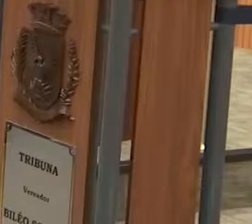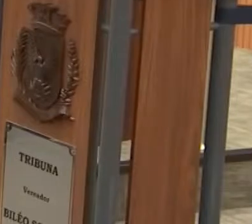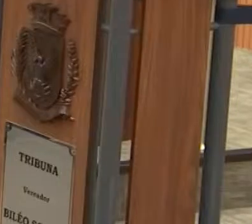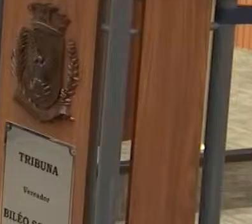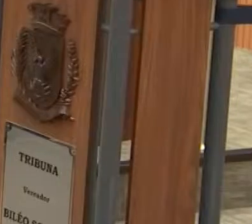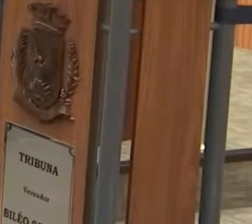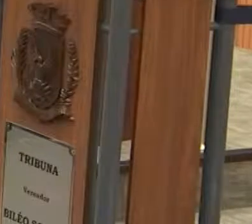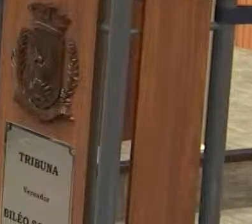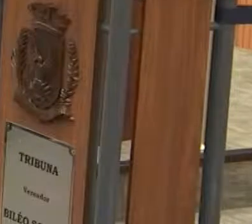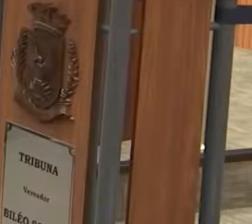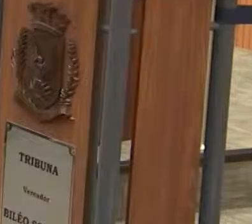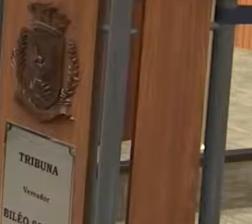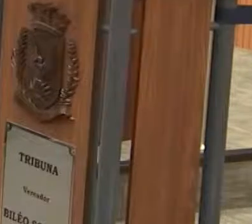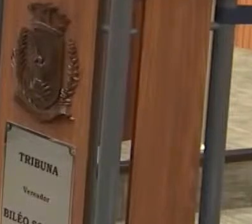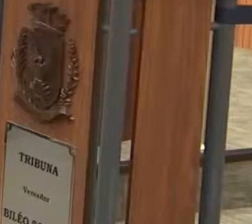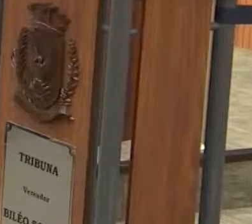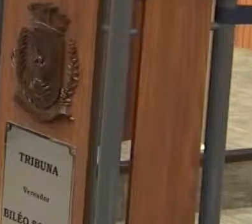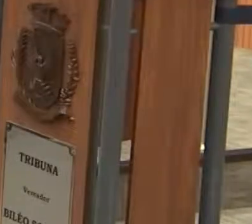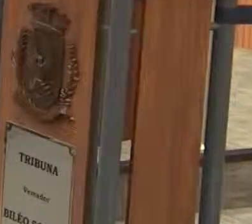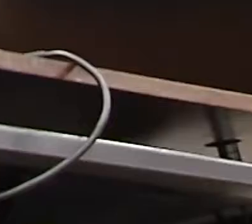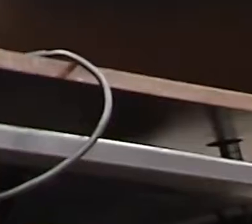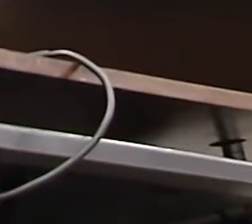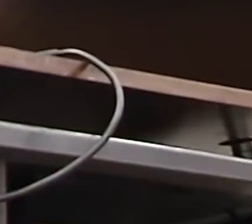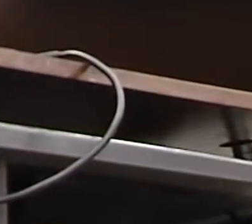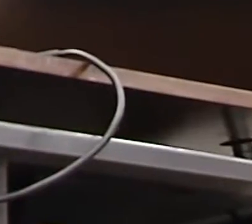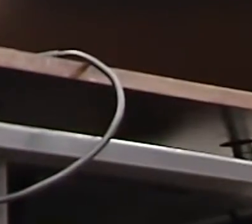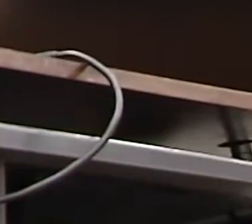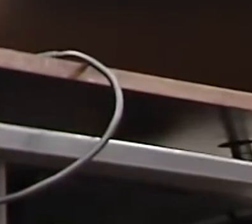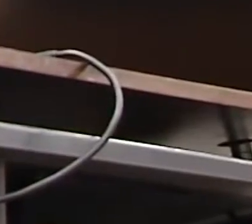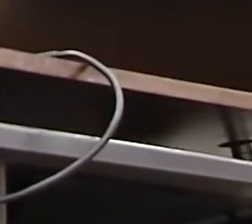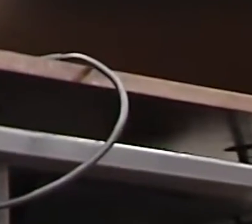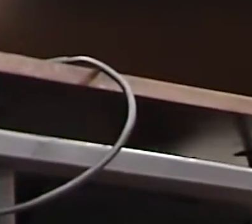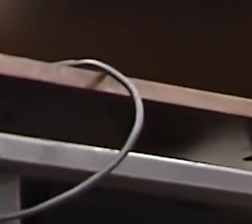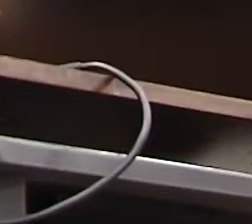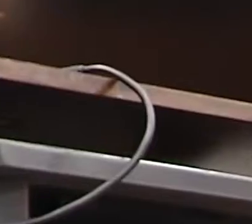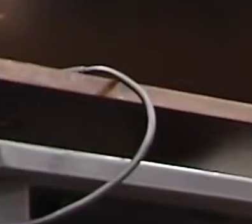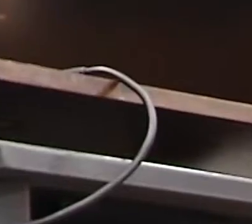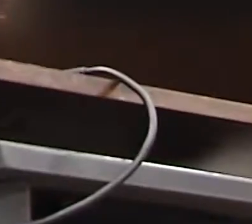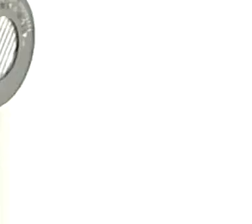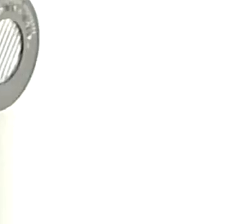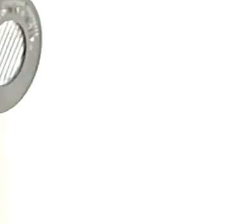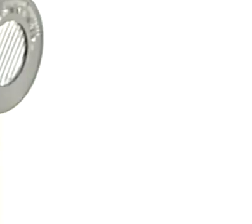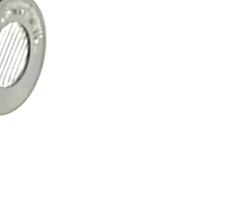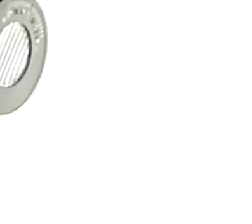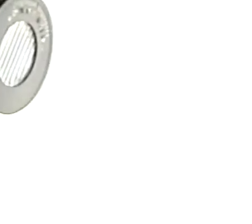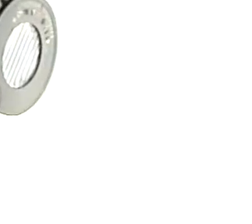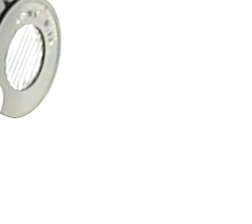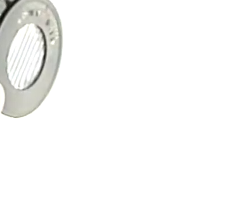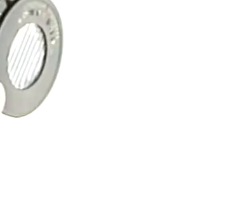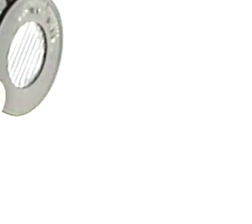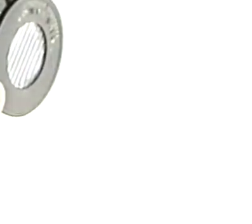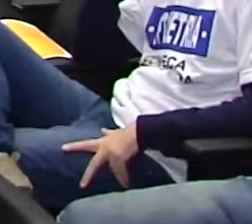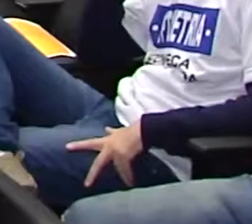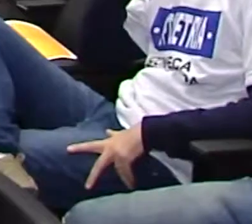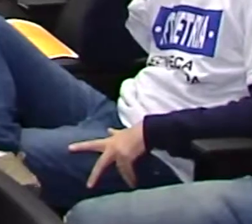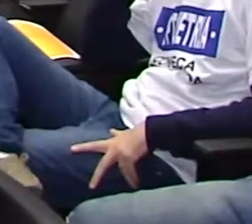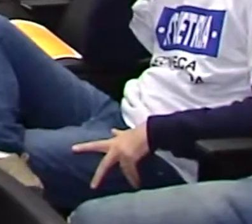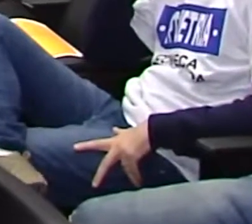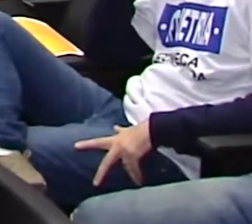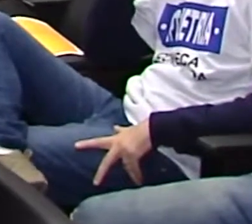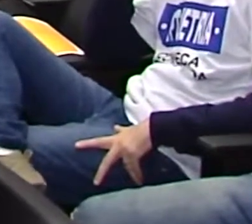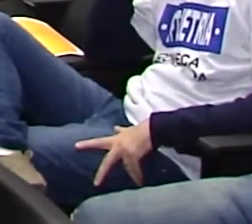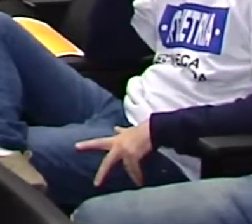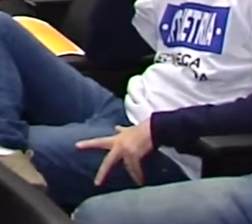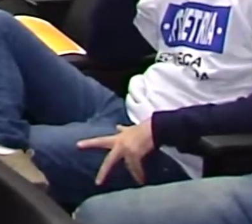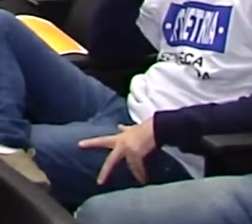Comitê Gestor Ambiental do Legislativo. Projeto de lei do vereador Fernando Mendes regulariza a atividade de técnico